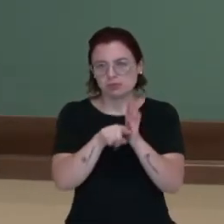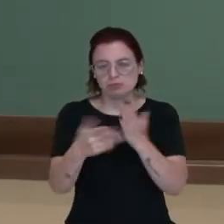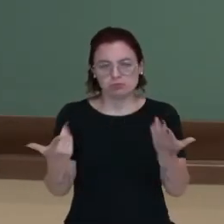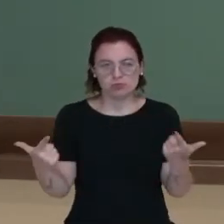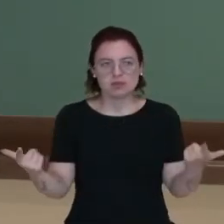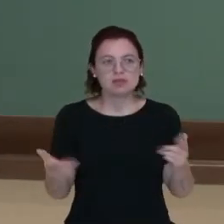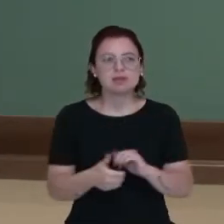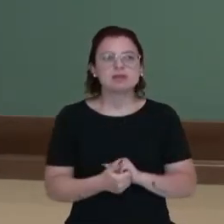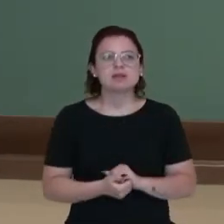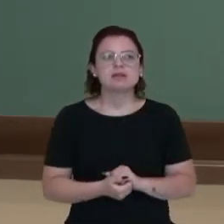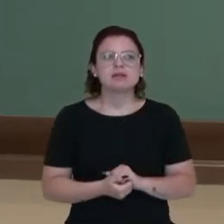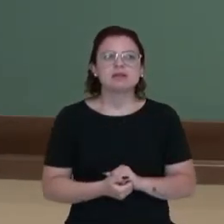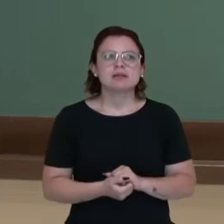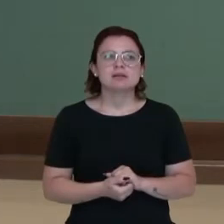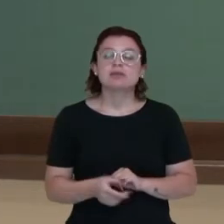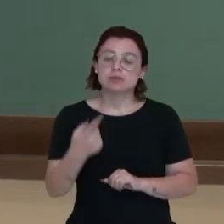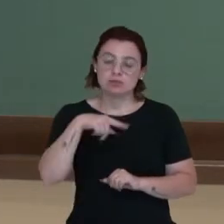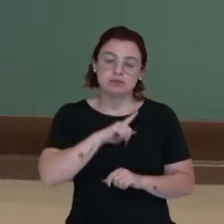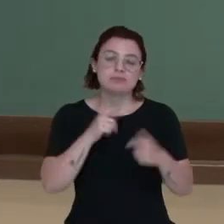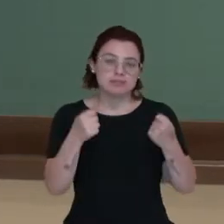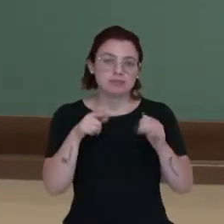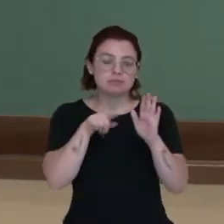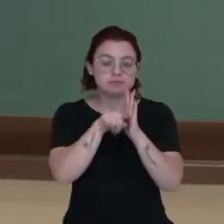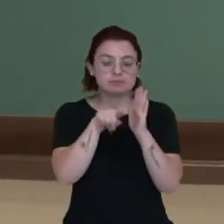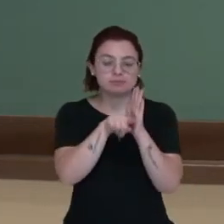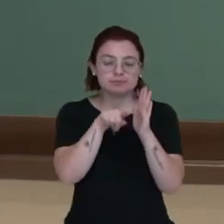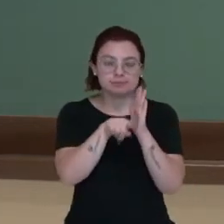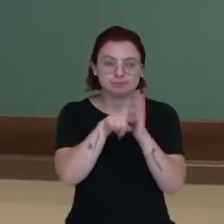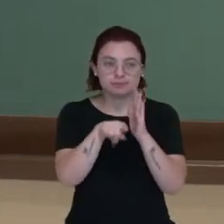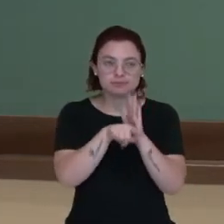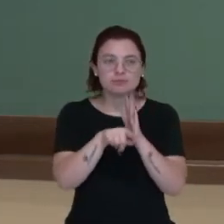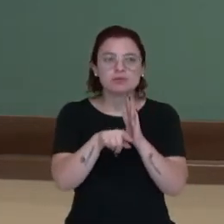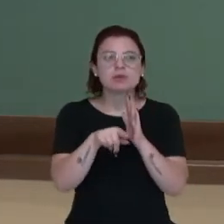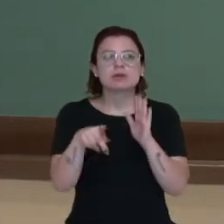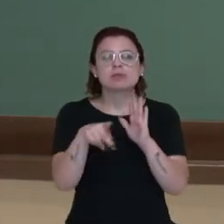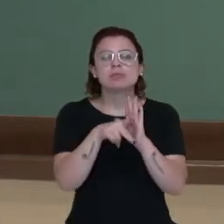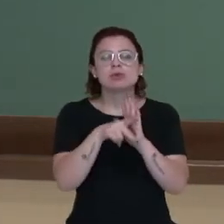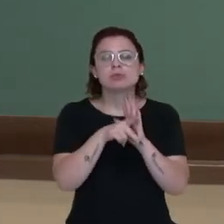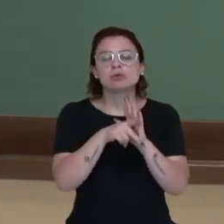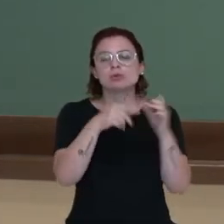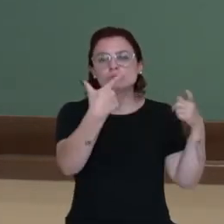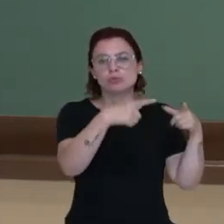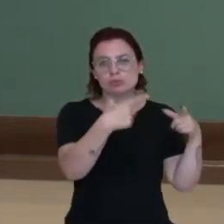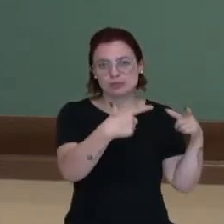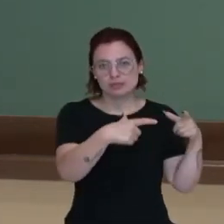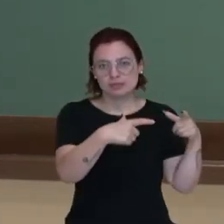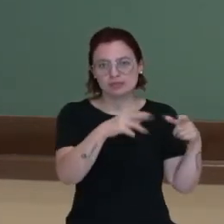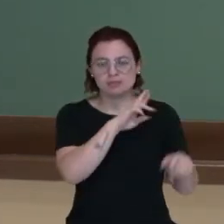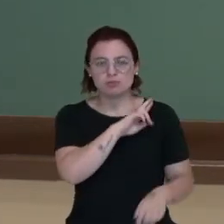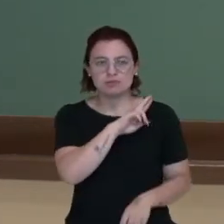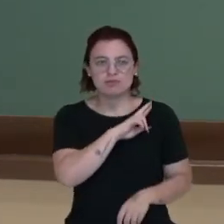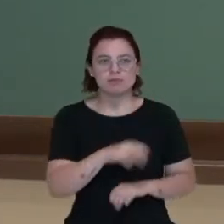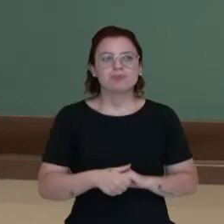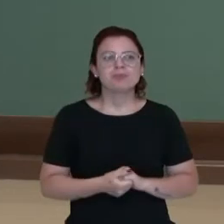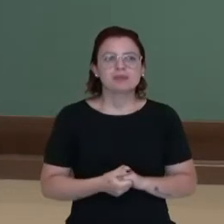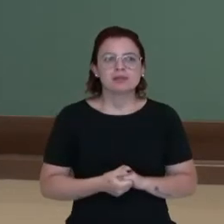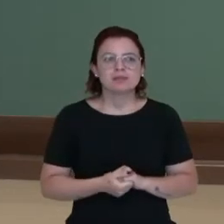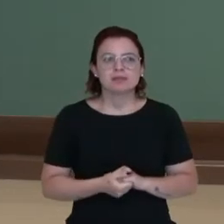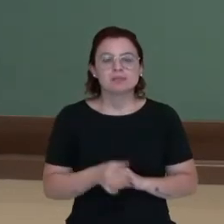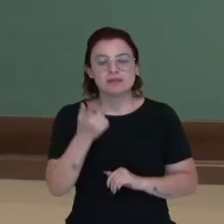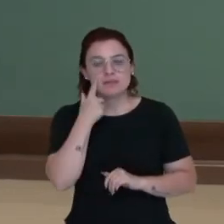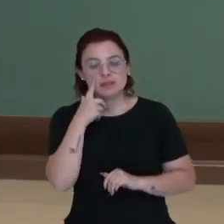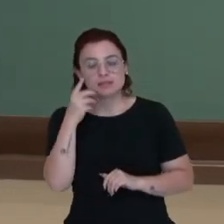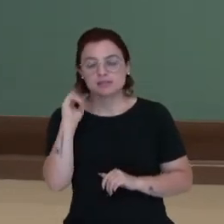perícia. No entanto, é preciso uma investigação por parte dos órgãos competentes para a certificação da causa do